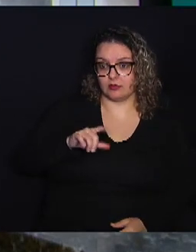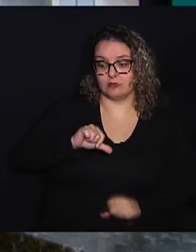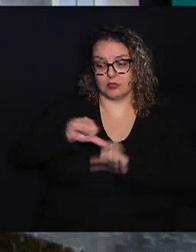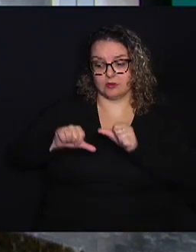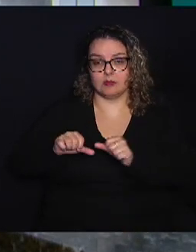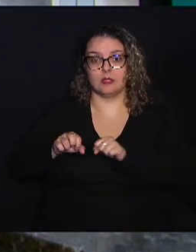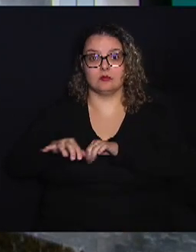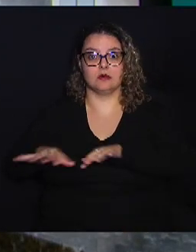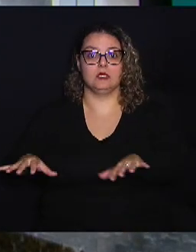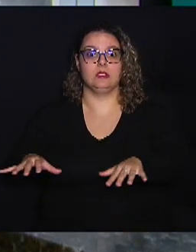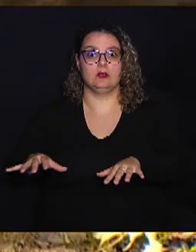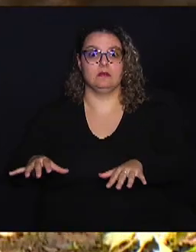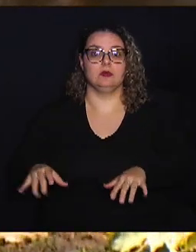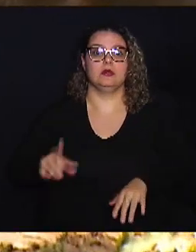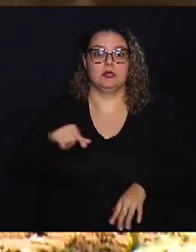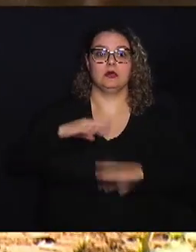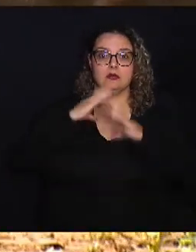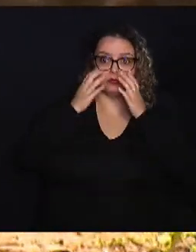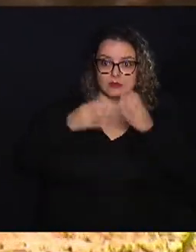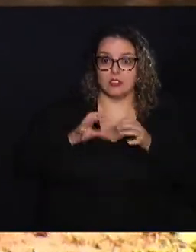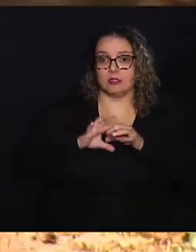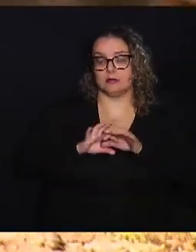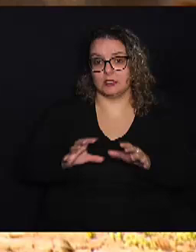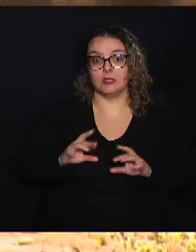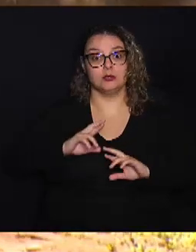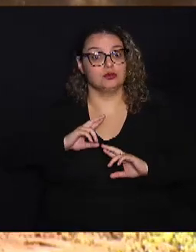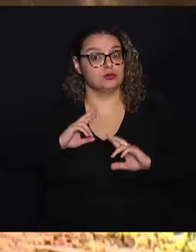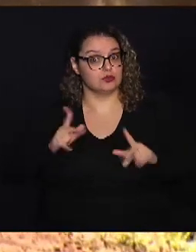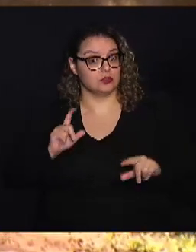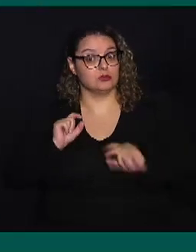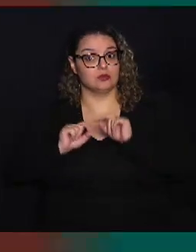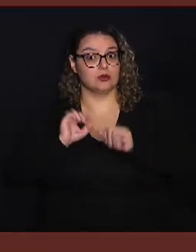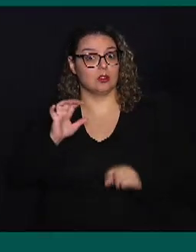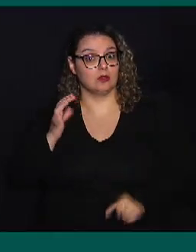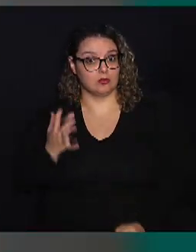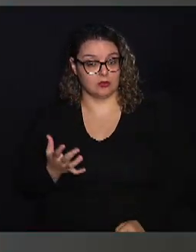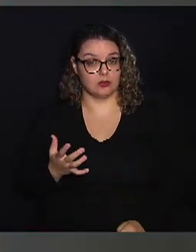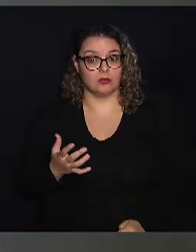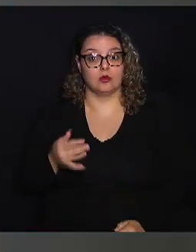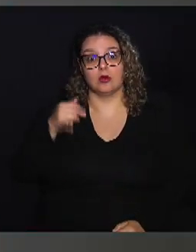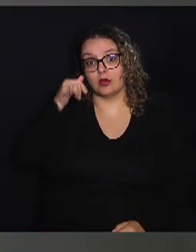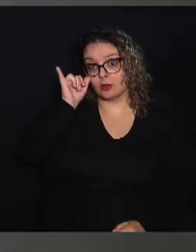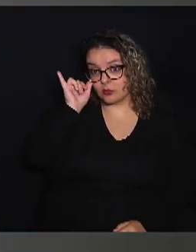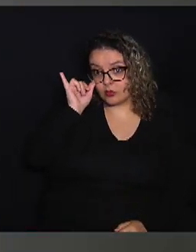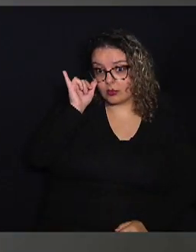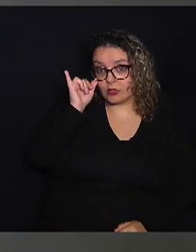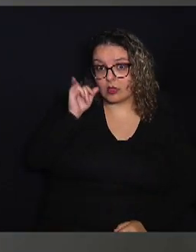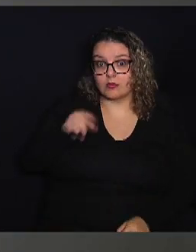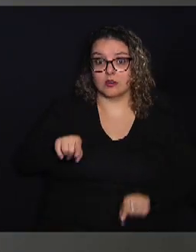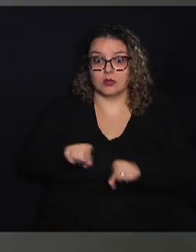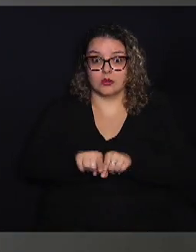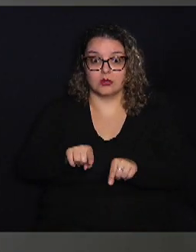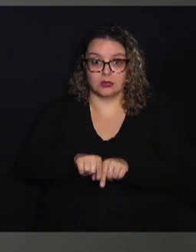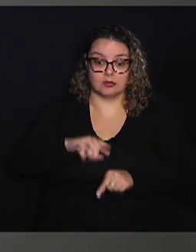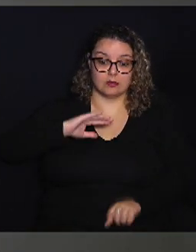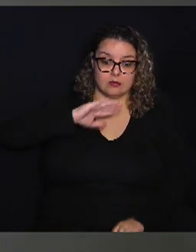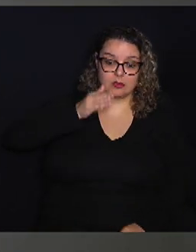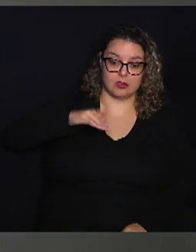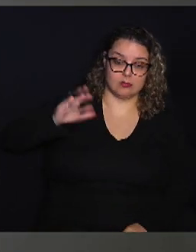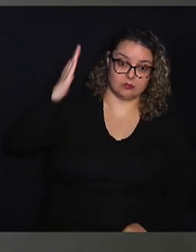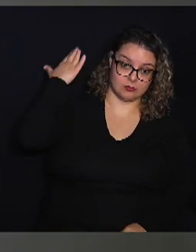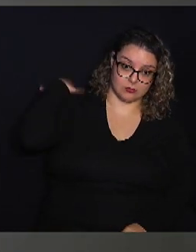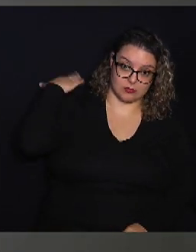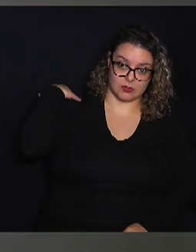são absorvíveis pela capivara. Ao contrário do que ocorre, por exemplo, com vacas e camelos, que mastigam o alimento em um